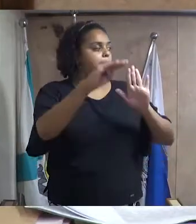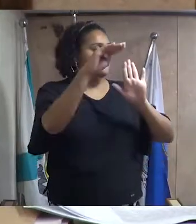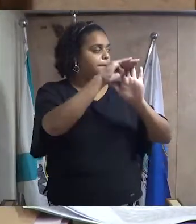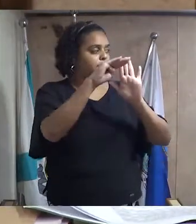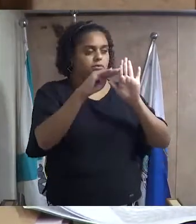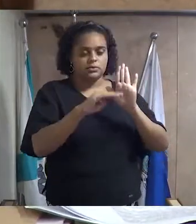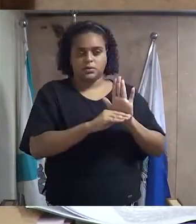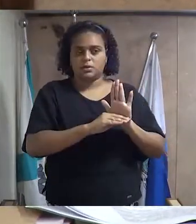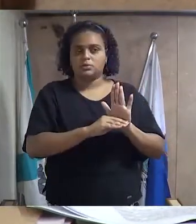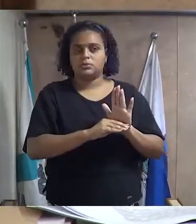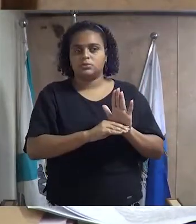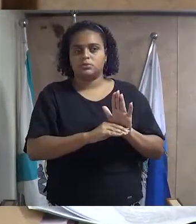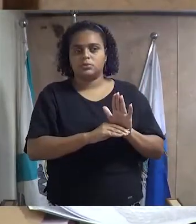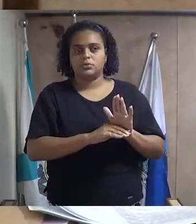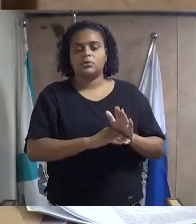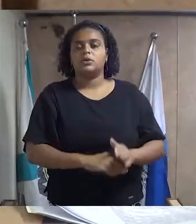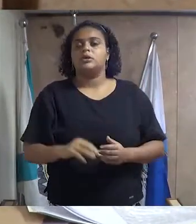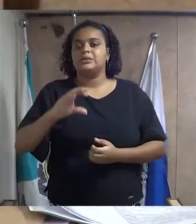processo